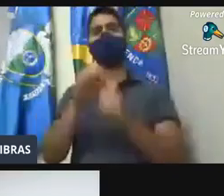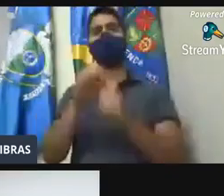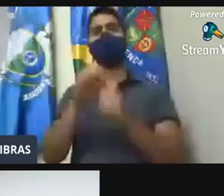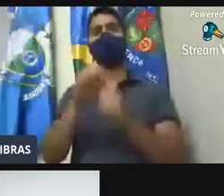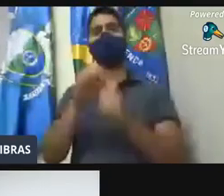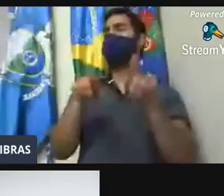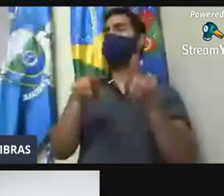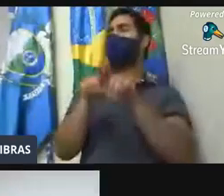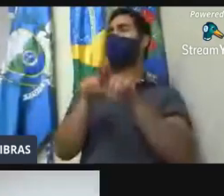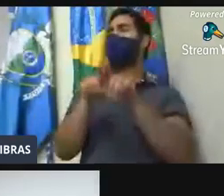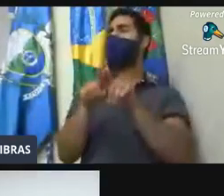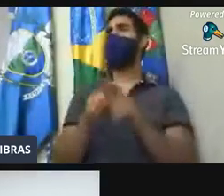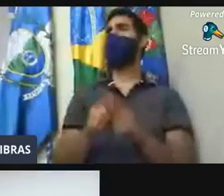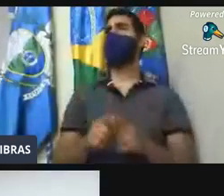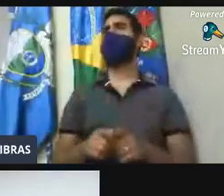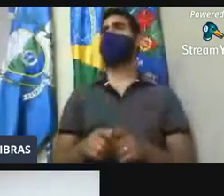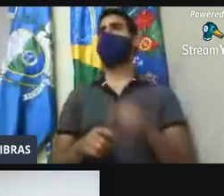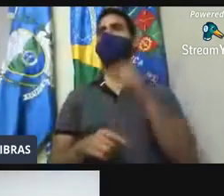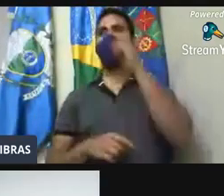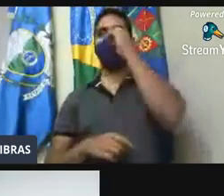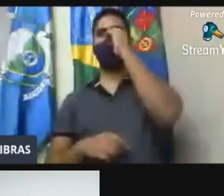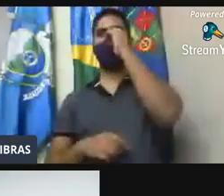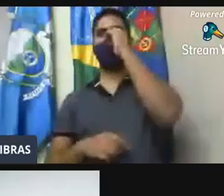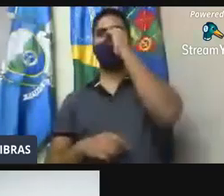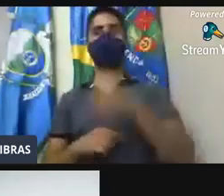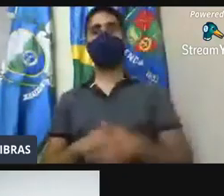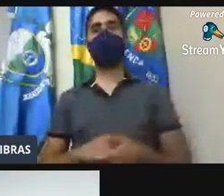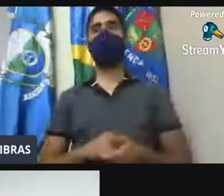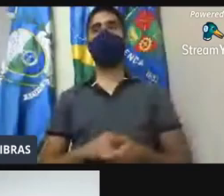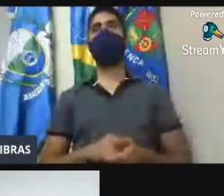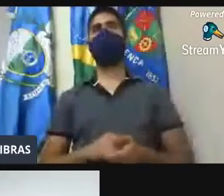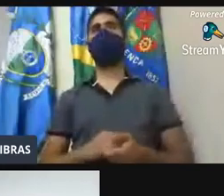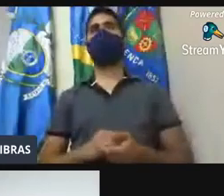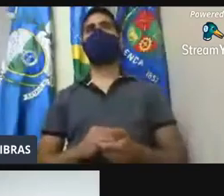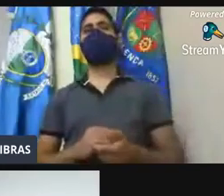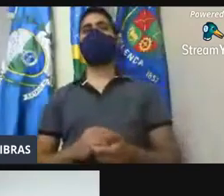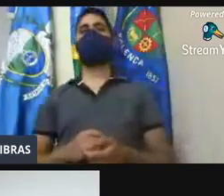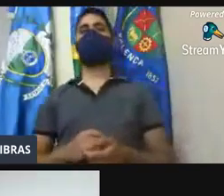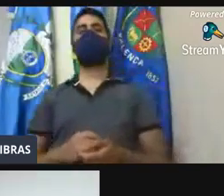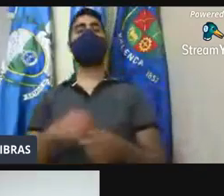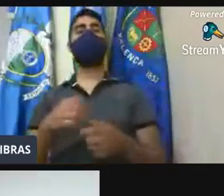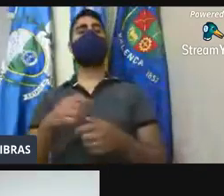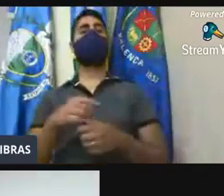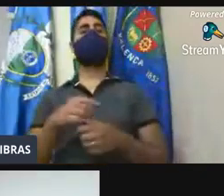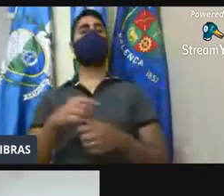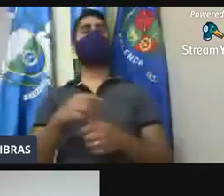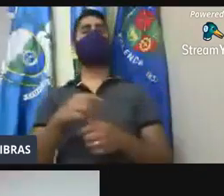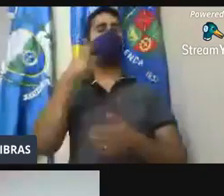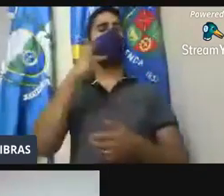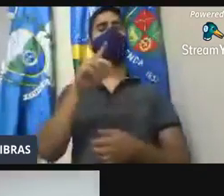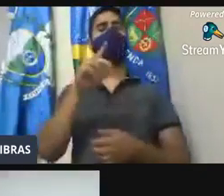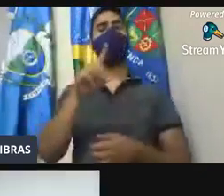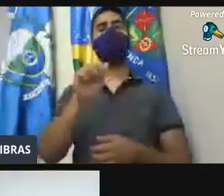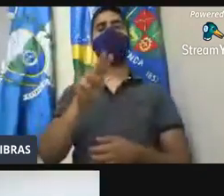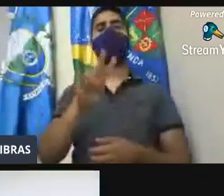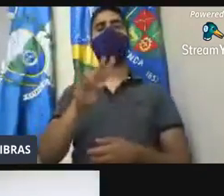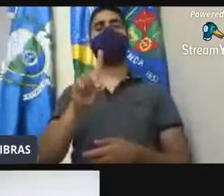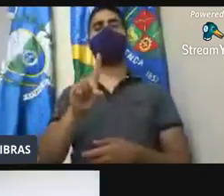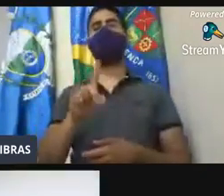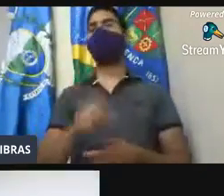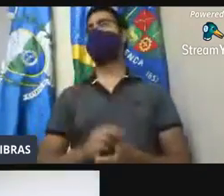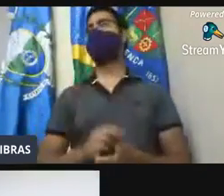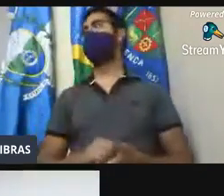Conselho, para melhoramento das atividades profissionais de contabilidade. Sala das Sessões, 15 de setembro, vereador David Nogueira.